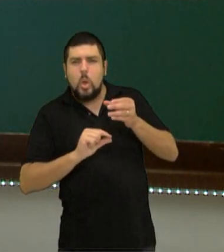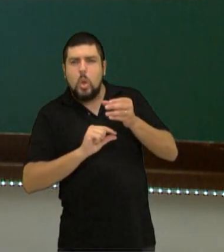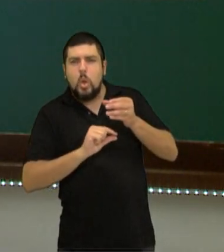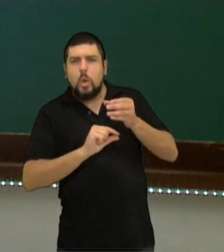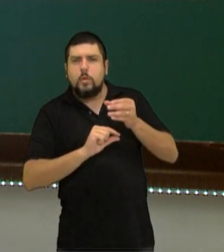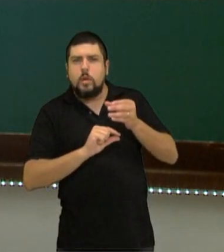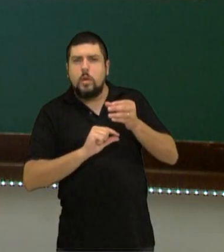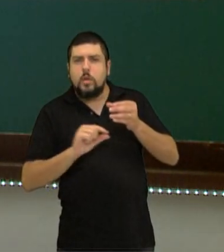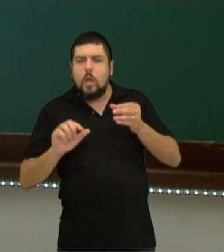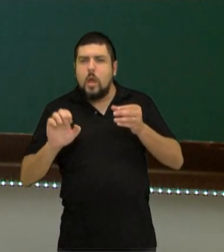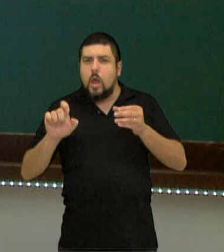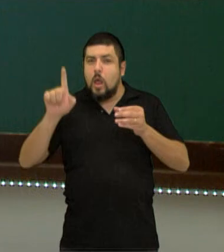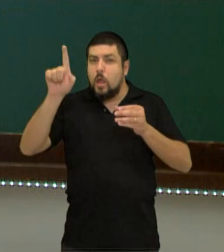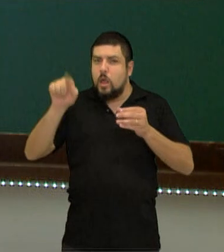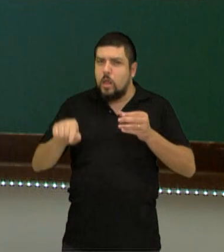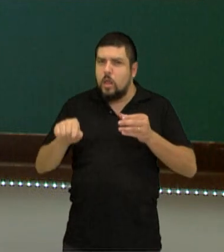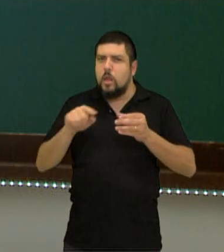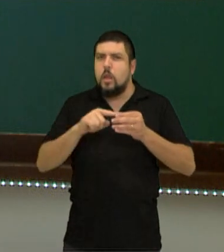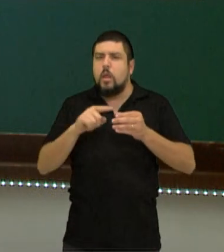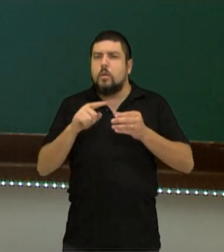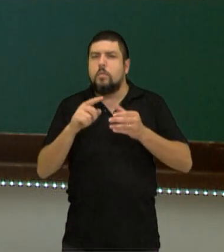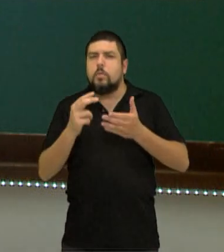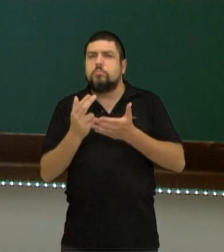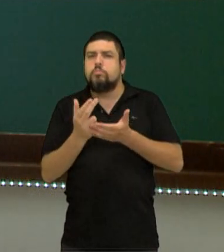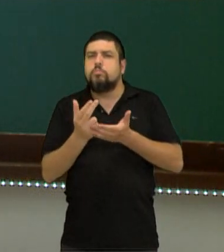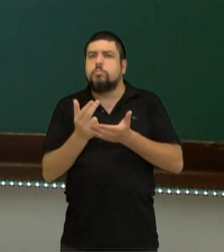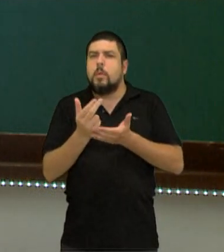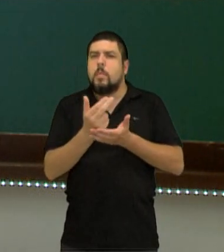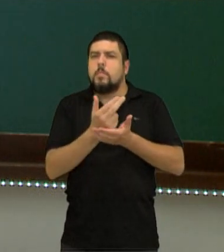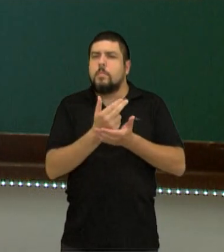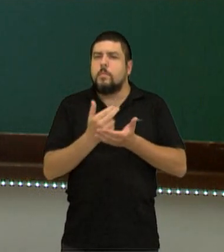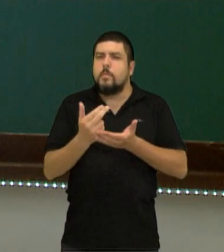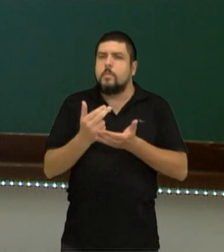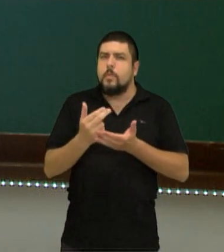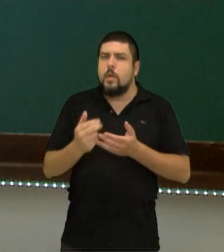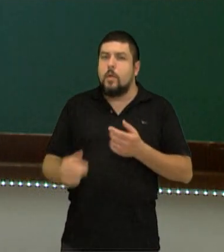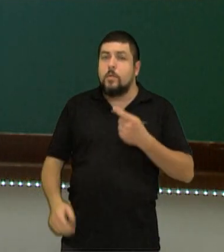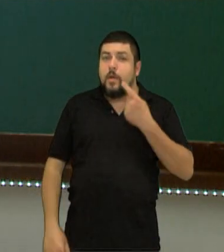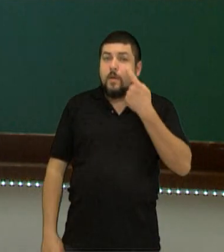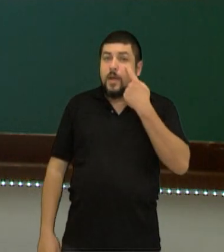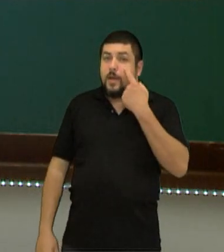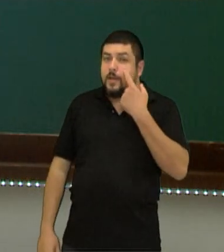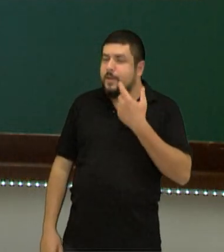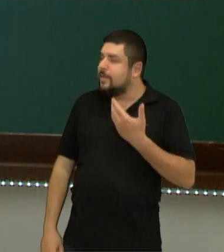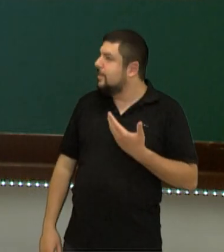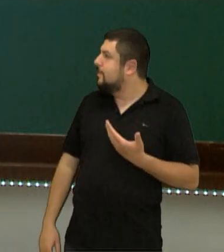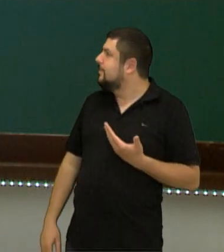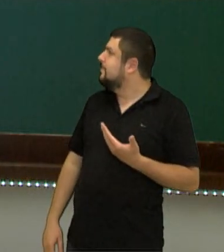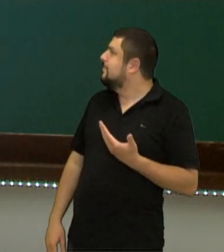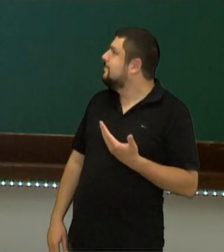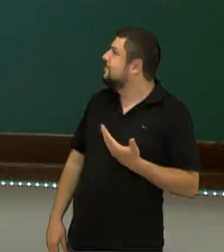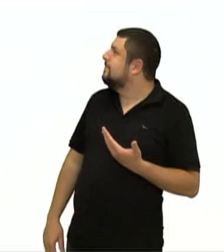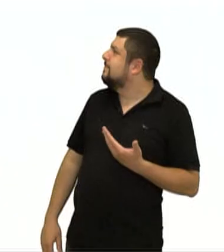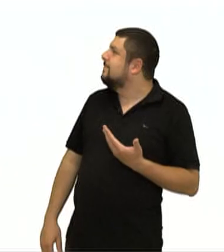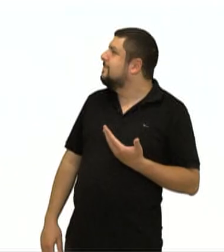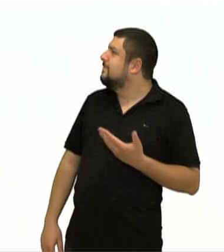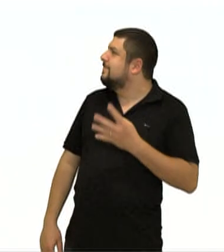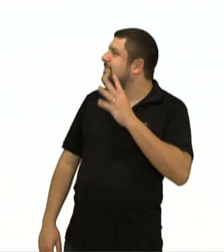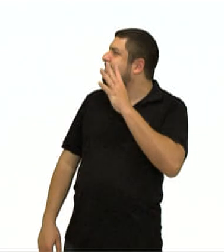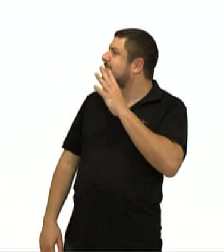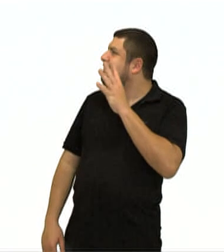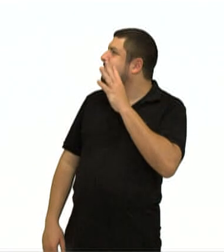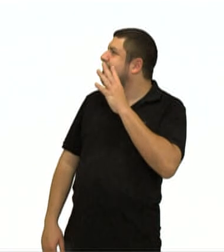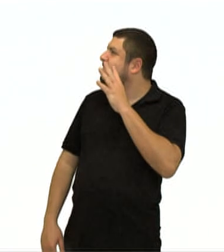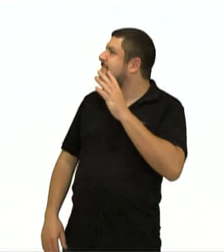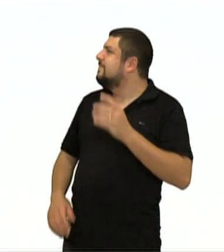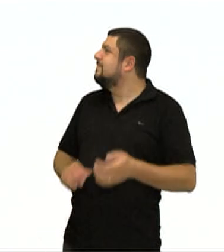para fazer um desenho de toda essa mistura. Ficou assim no nosso copo. Olha que legal! Então, eu pintei